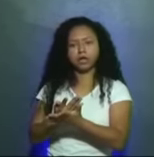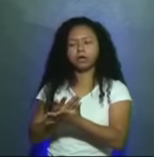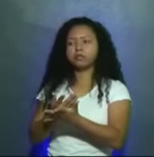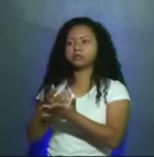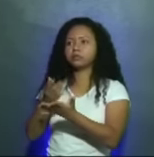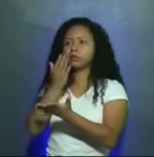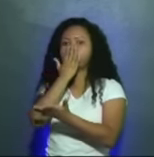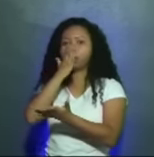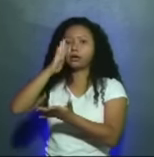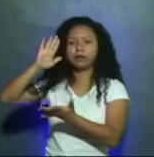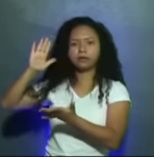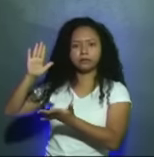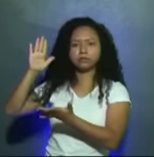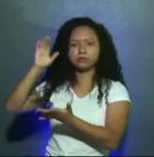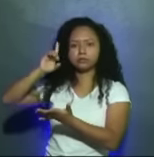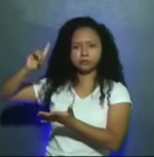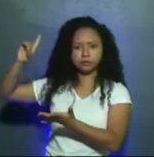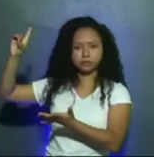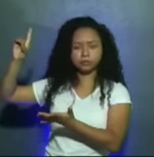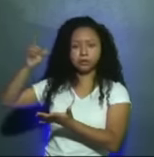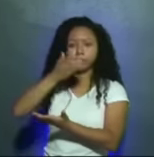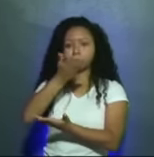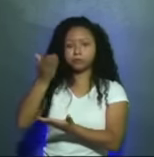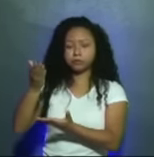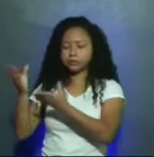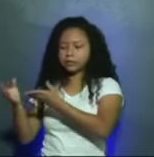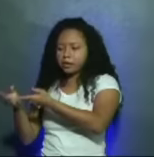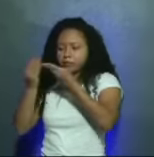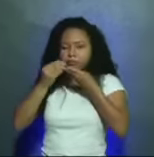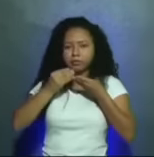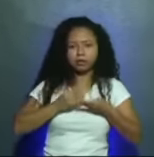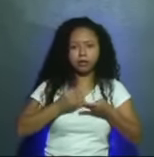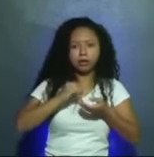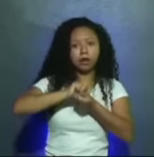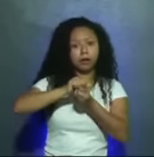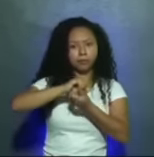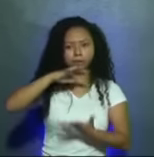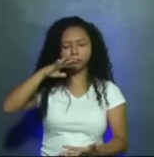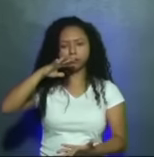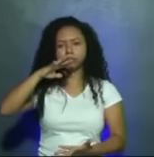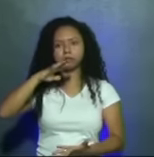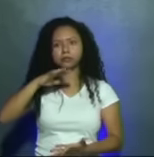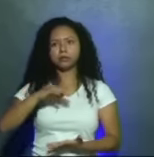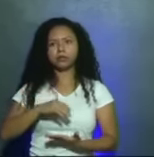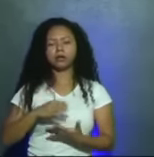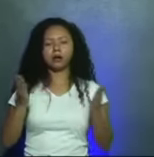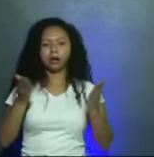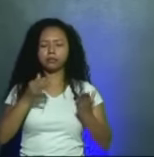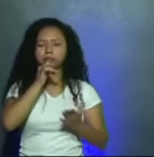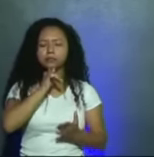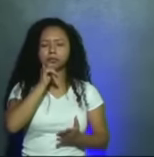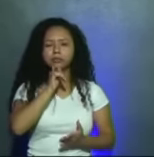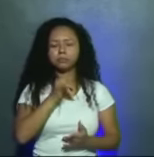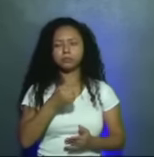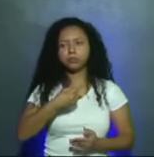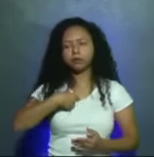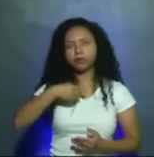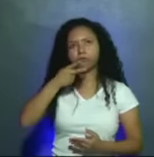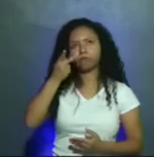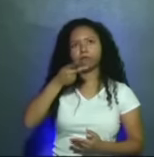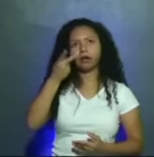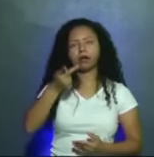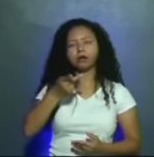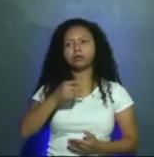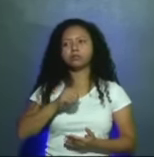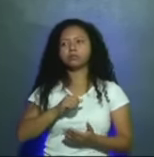posse do seu milagre. Agora, por exemplo, eu vou falar aqui alguns versículos sobre algumas